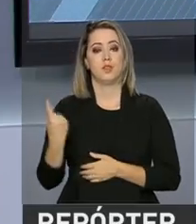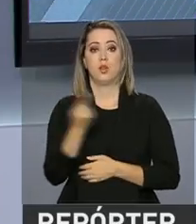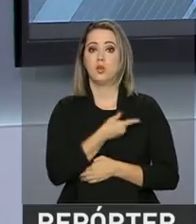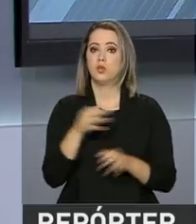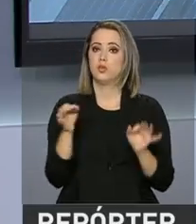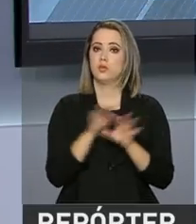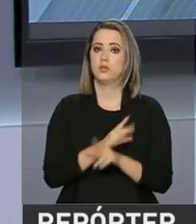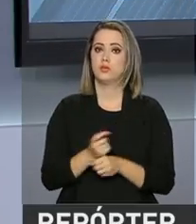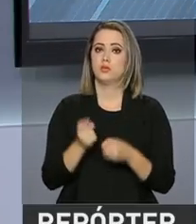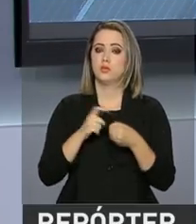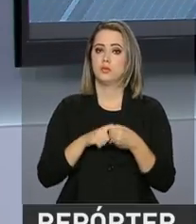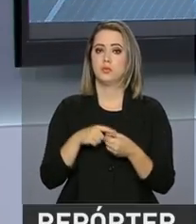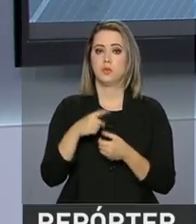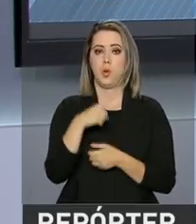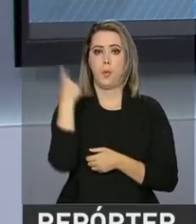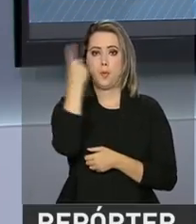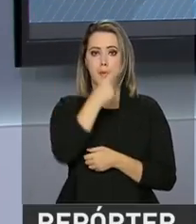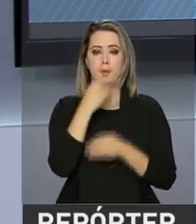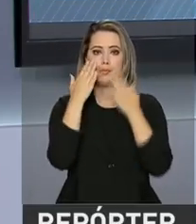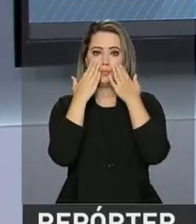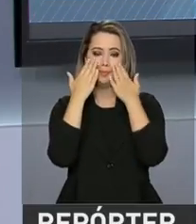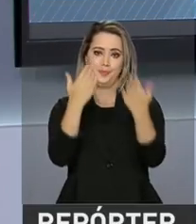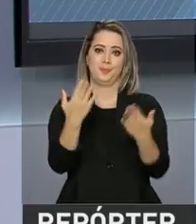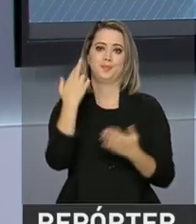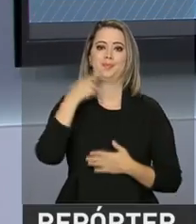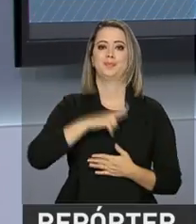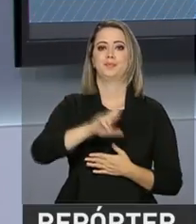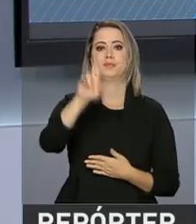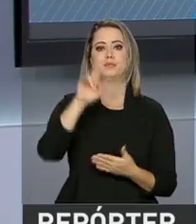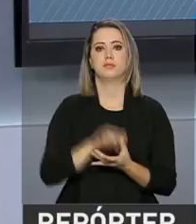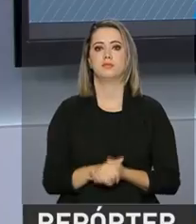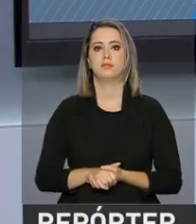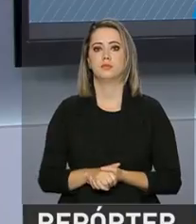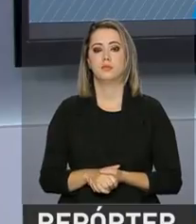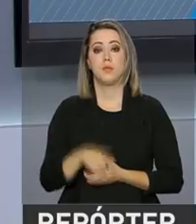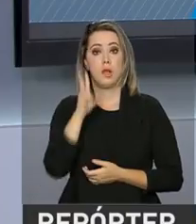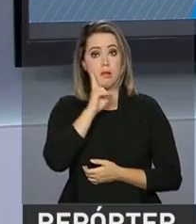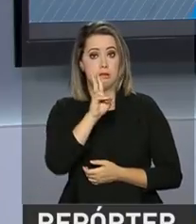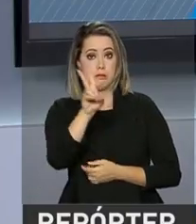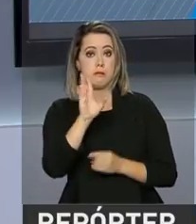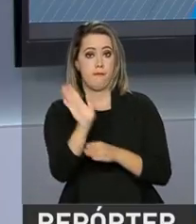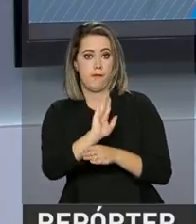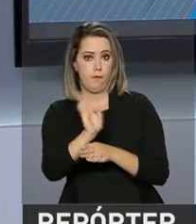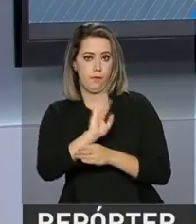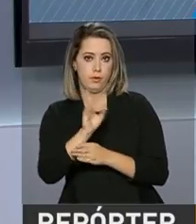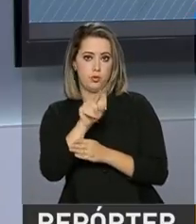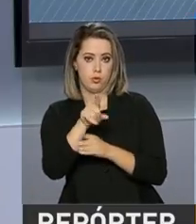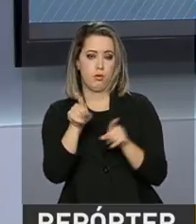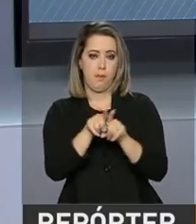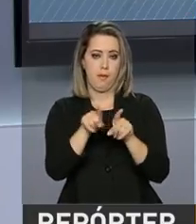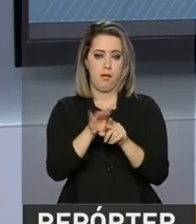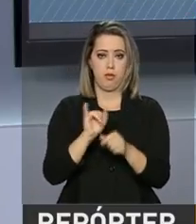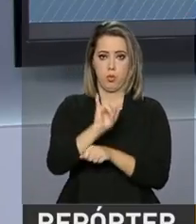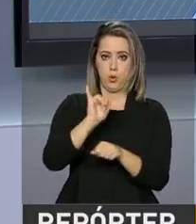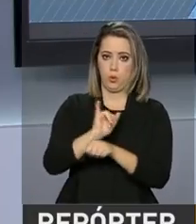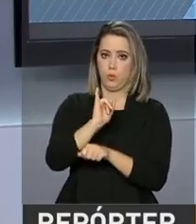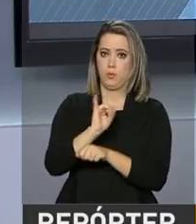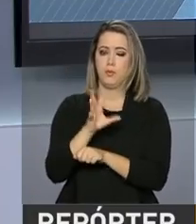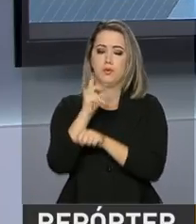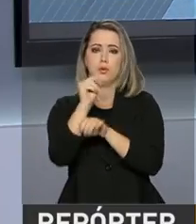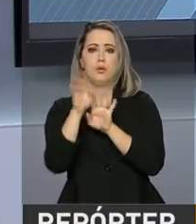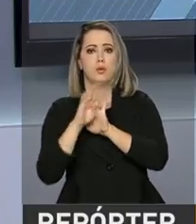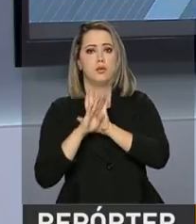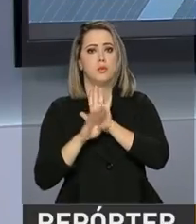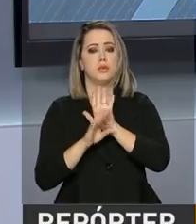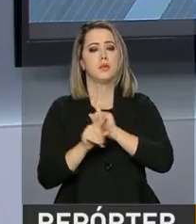ficamos por aqui e Voltaremos em uma hora na próxima edição do repórter NBR e você pode rever as reportagens no YouTube e toda